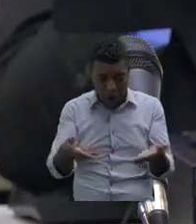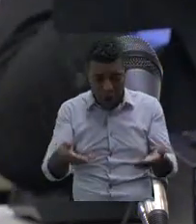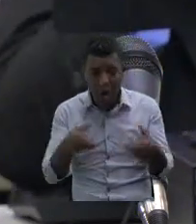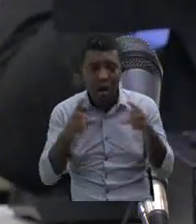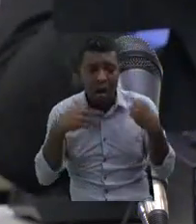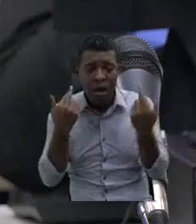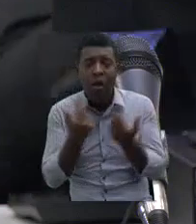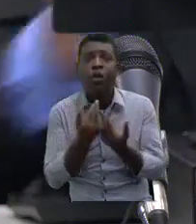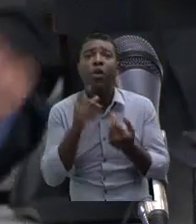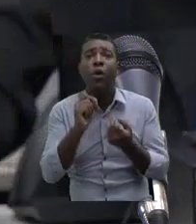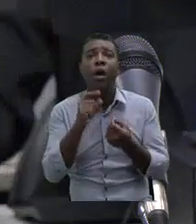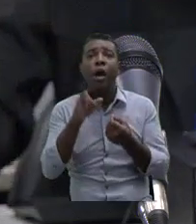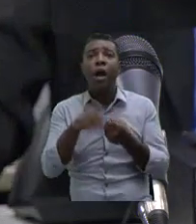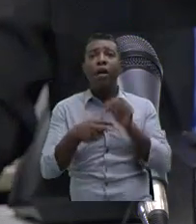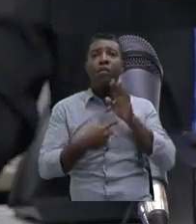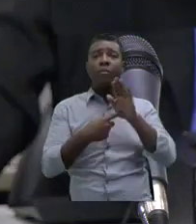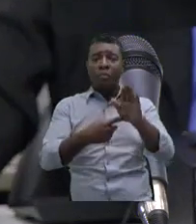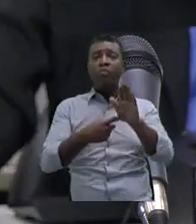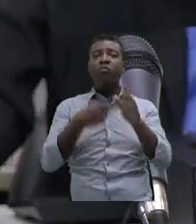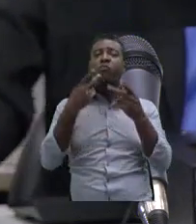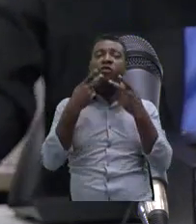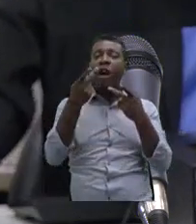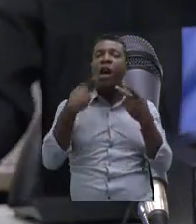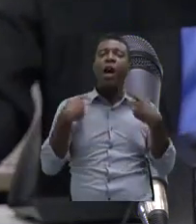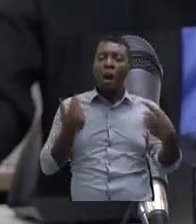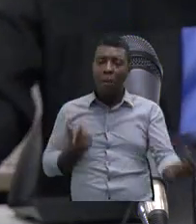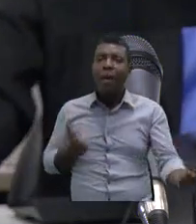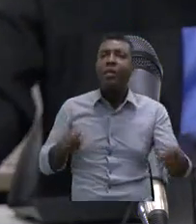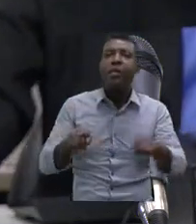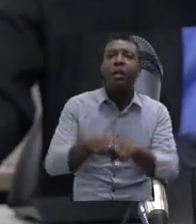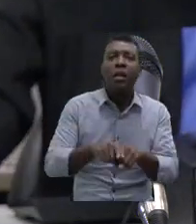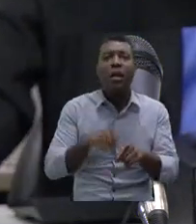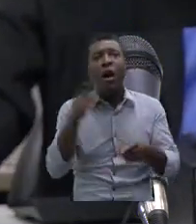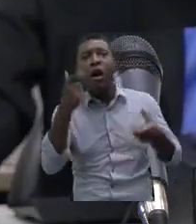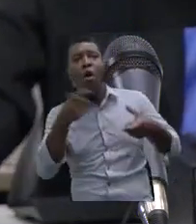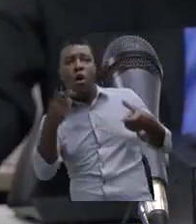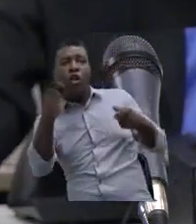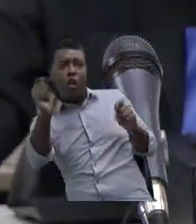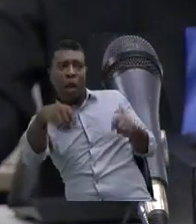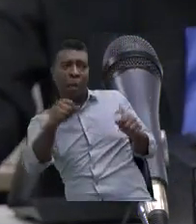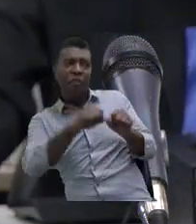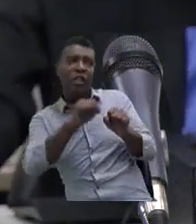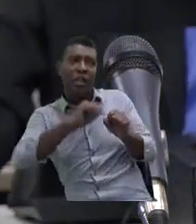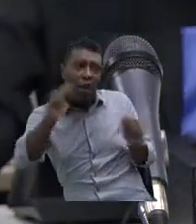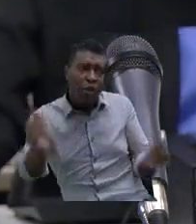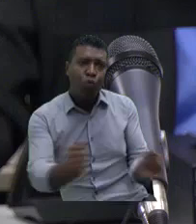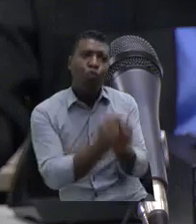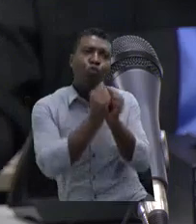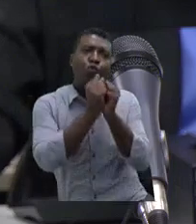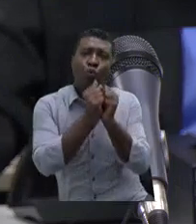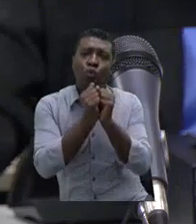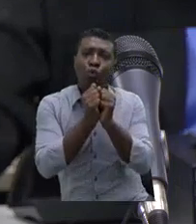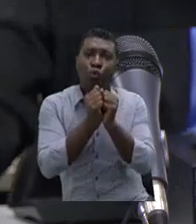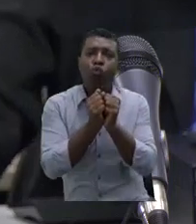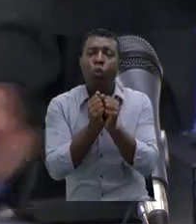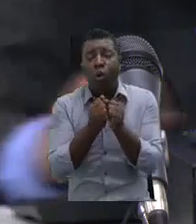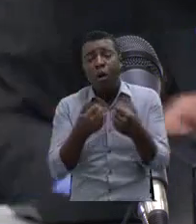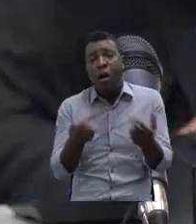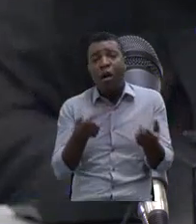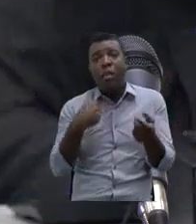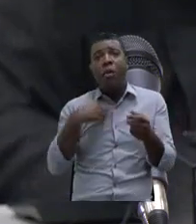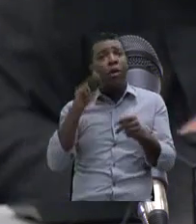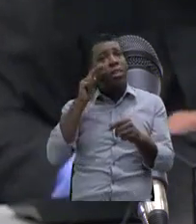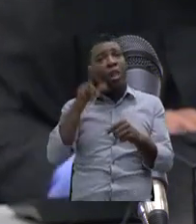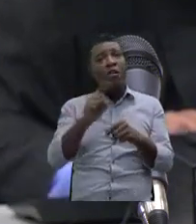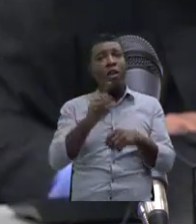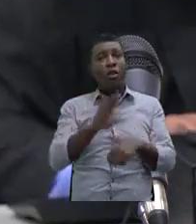para manifestar a parceria, o que pode mudar, onde avança juntos. Eu não vejo qualquer conselho que seja,